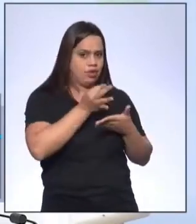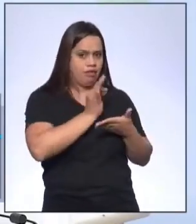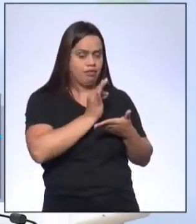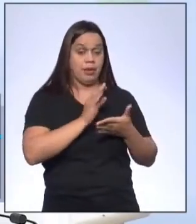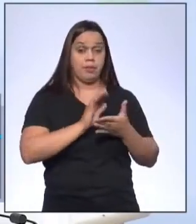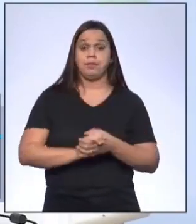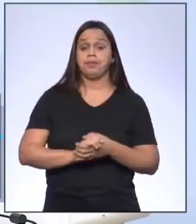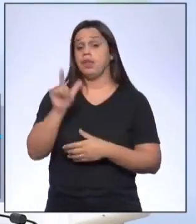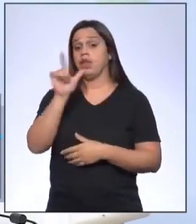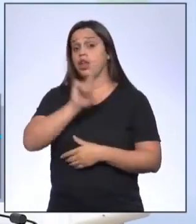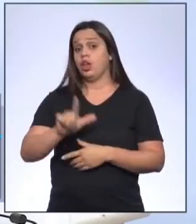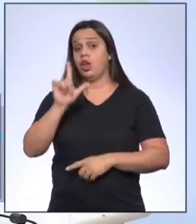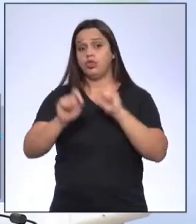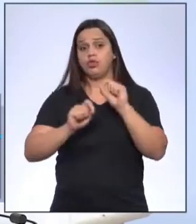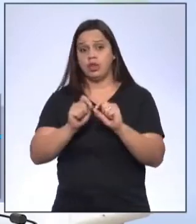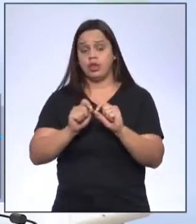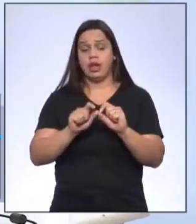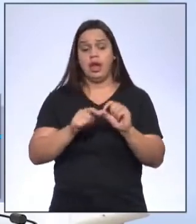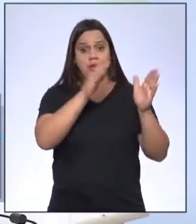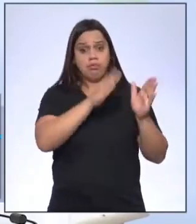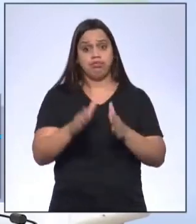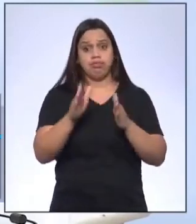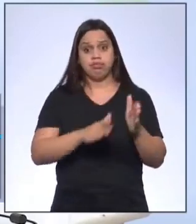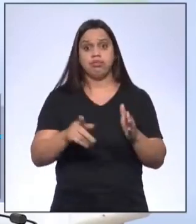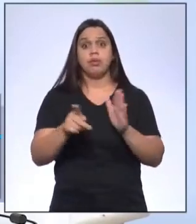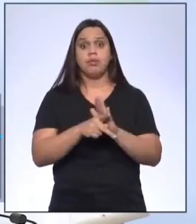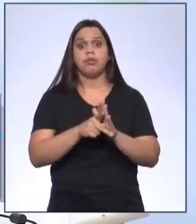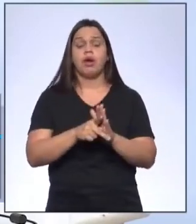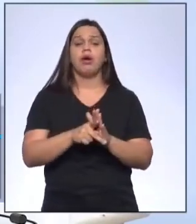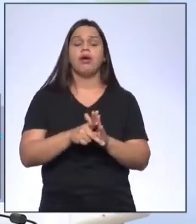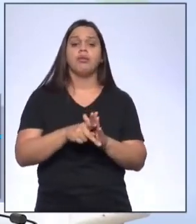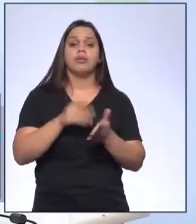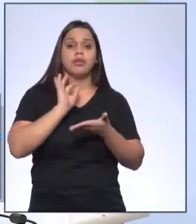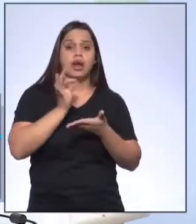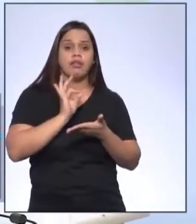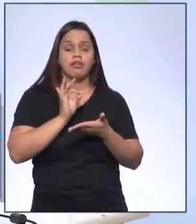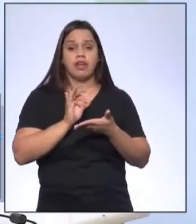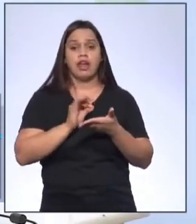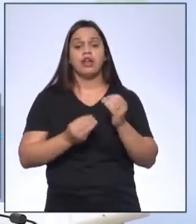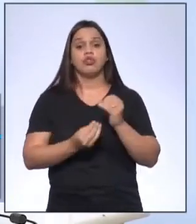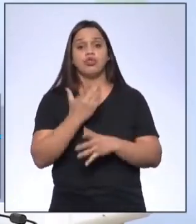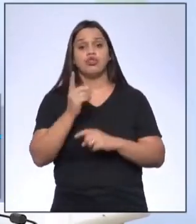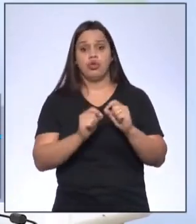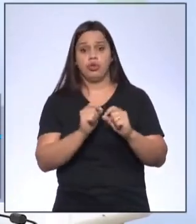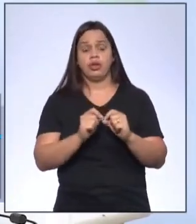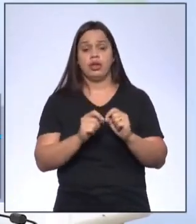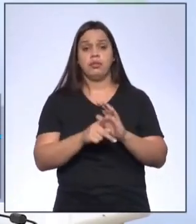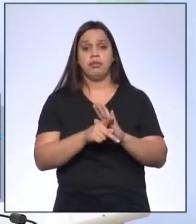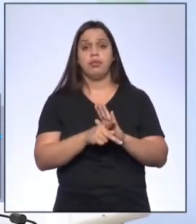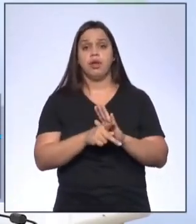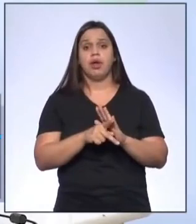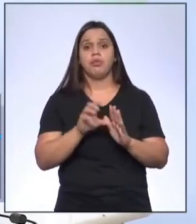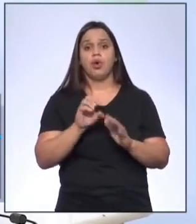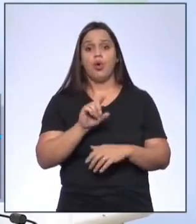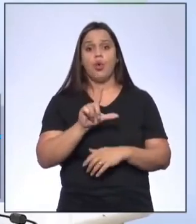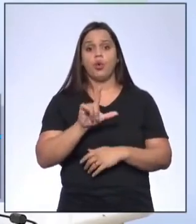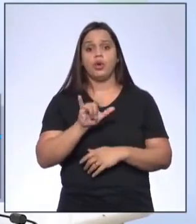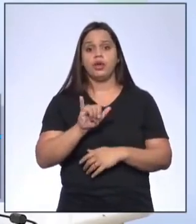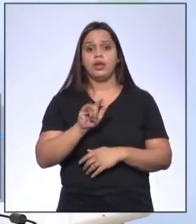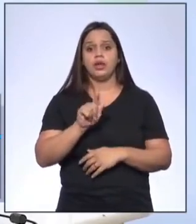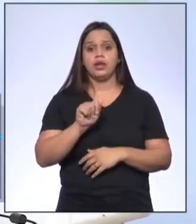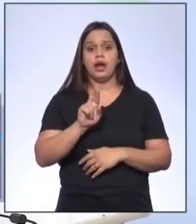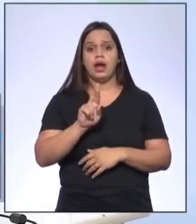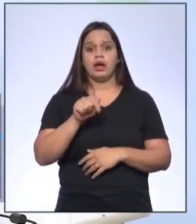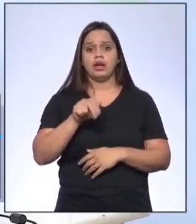Logicamente que com a produção do café, e como eu falei para vocês, surgiu a oligarquia, né, essas pessoas com